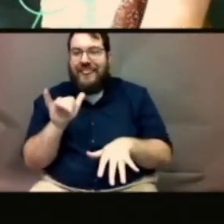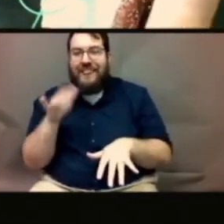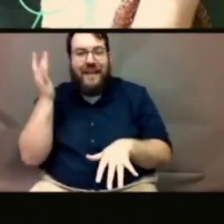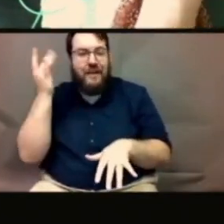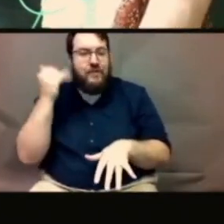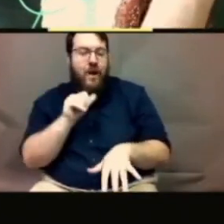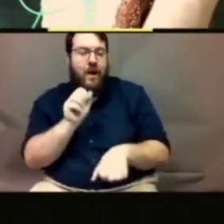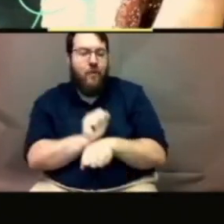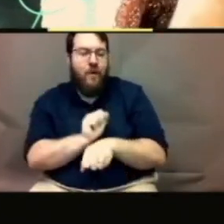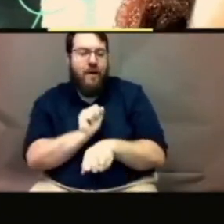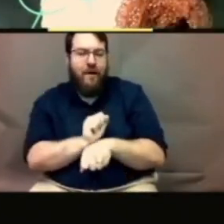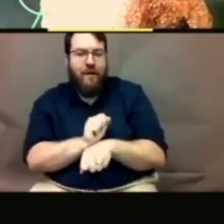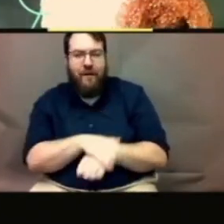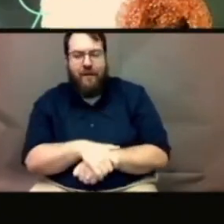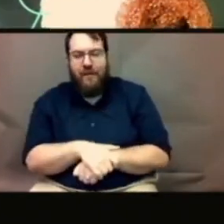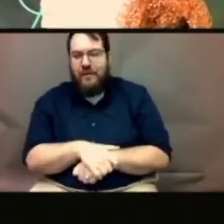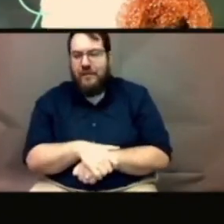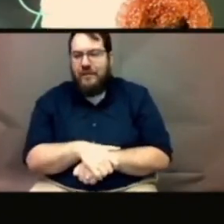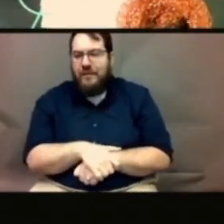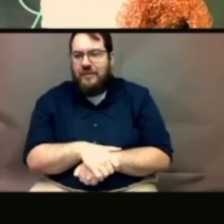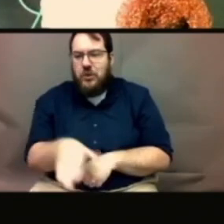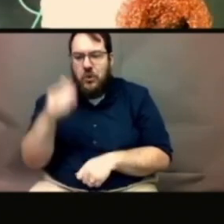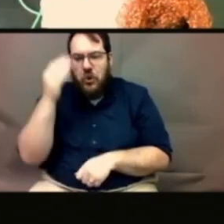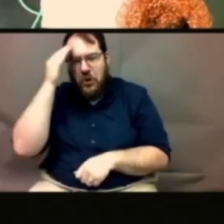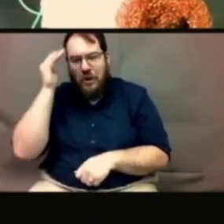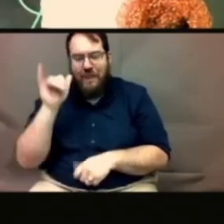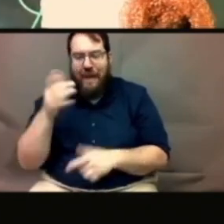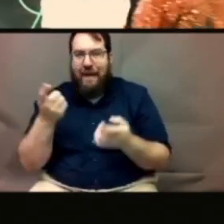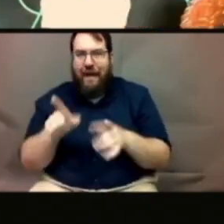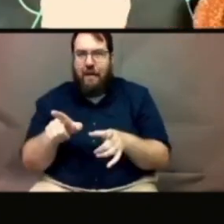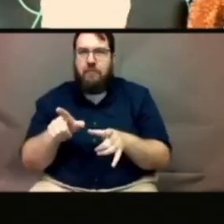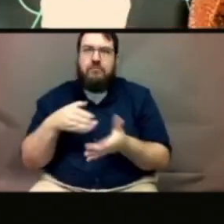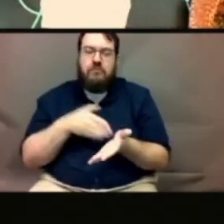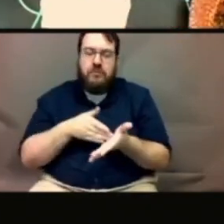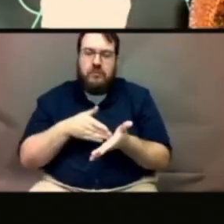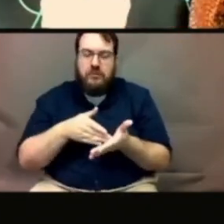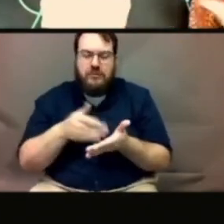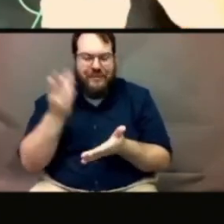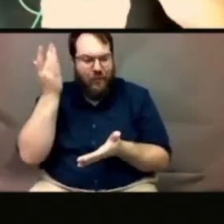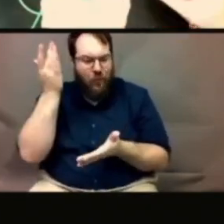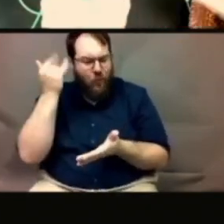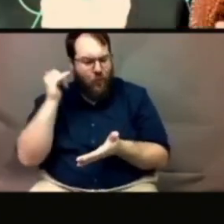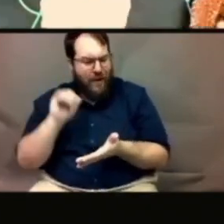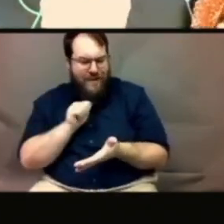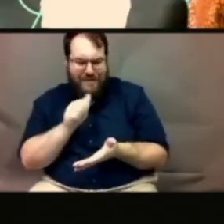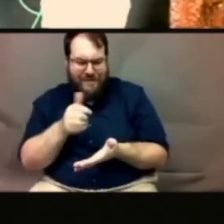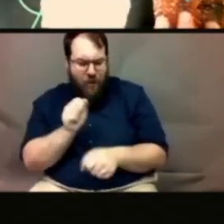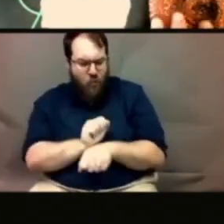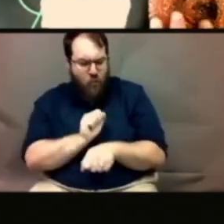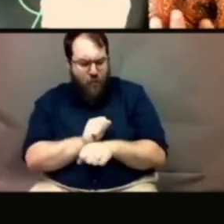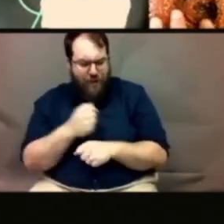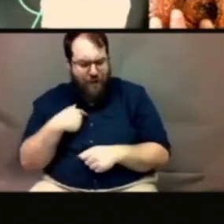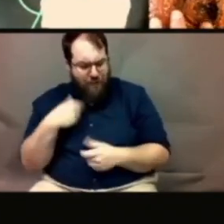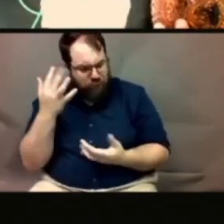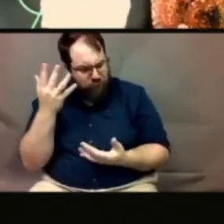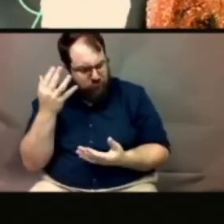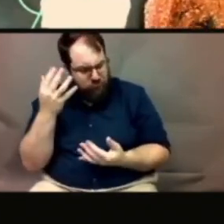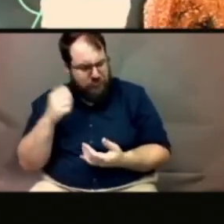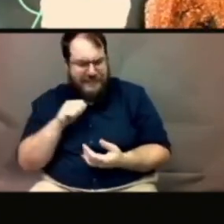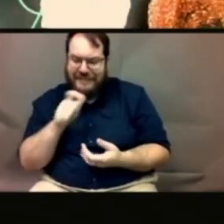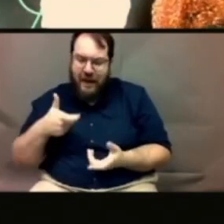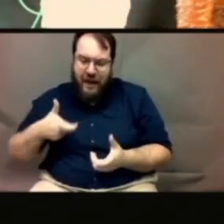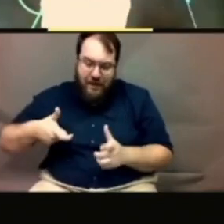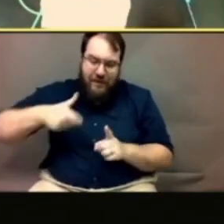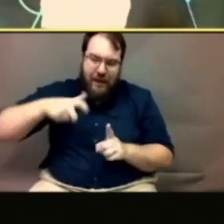Ah, por isso que não estava funcionando, né? Isso, às vezes, acontece comigo. Tantas vezes, eu fico pensando por que não funciona? E eu não